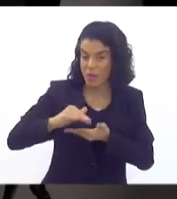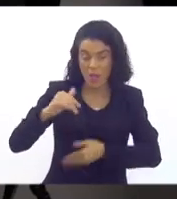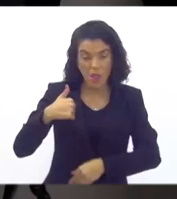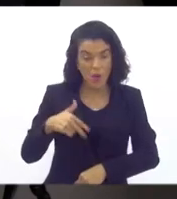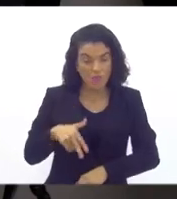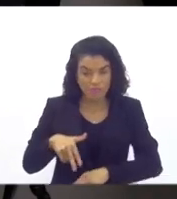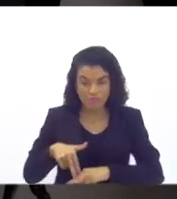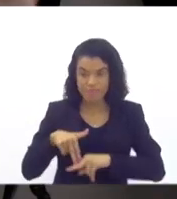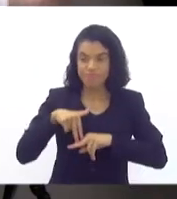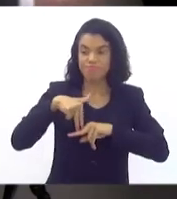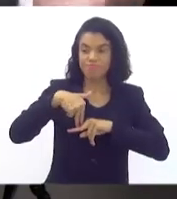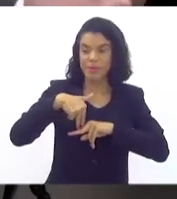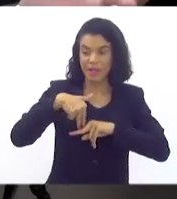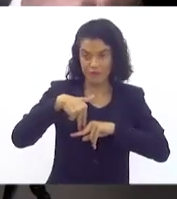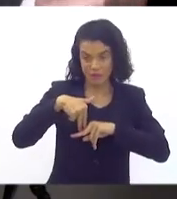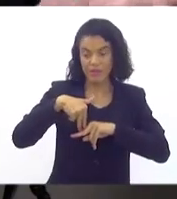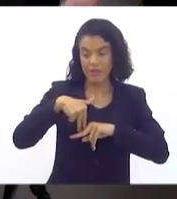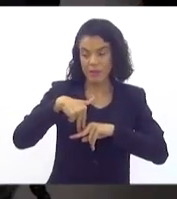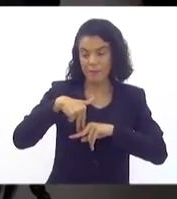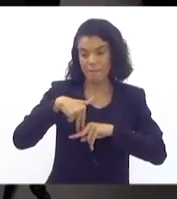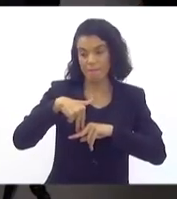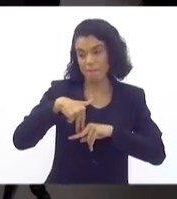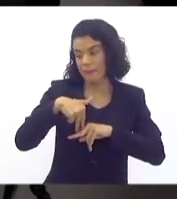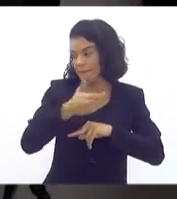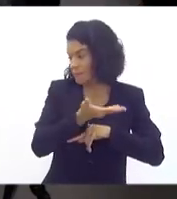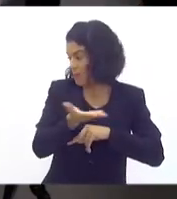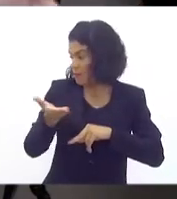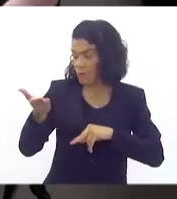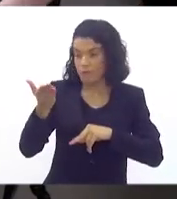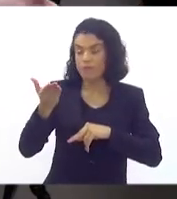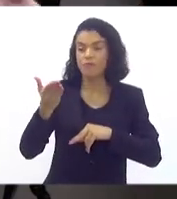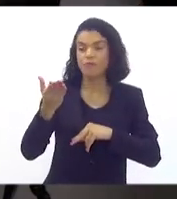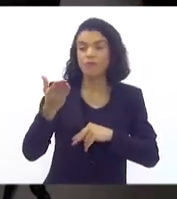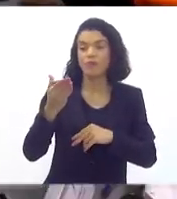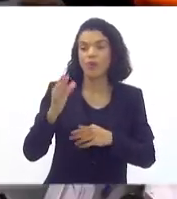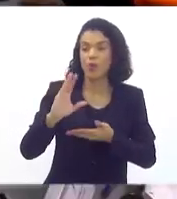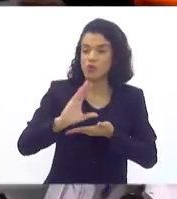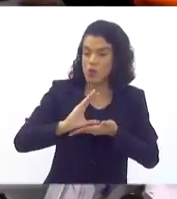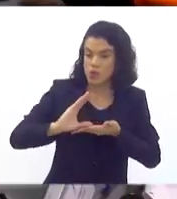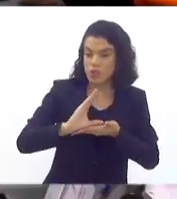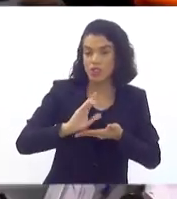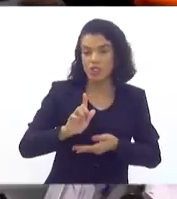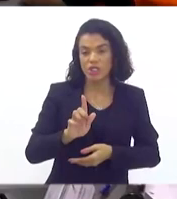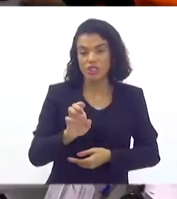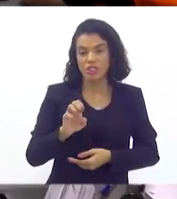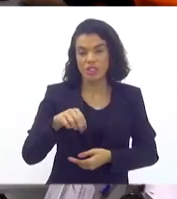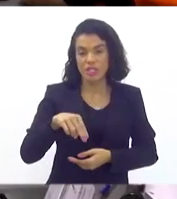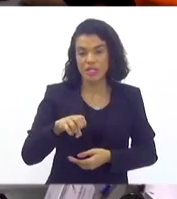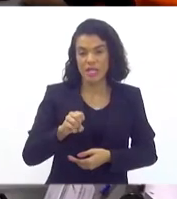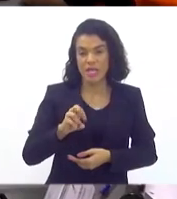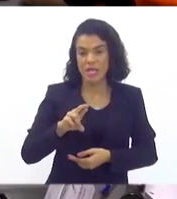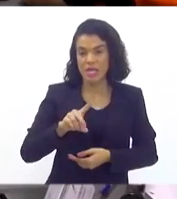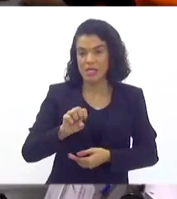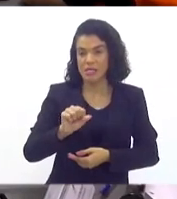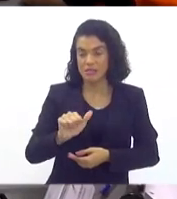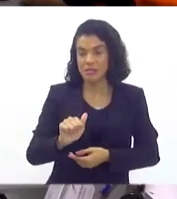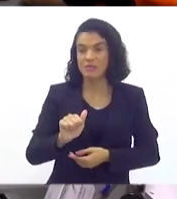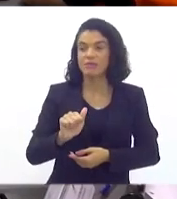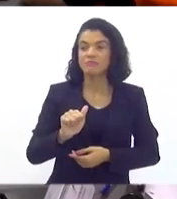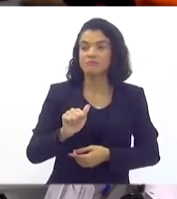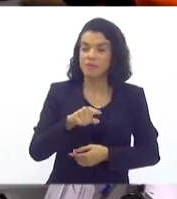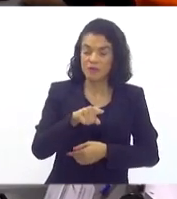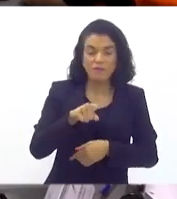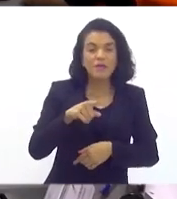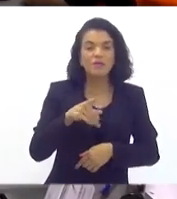aqui eu quero deixar bem claro isso para todos os presentes os conselheiros da janelas o presidente da genérnia né que sofre não